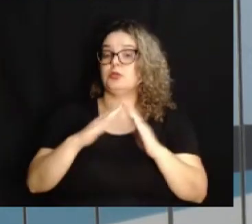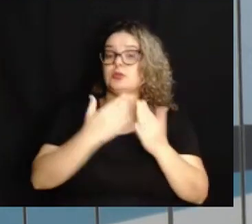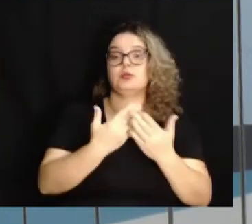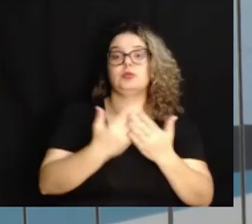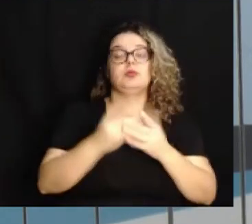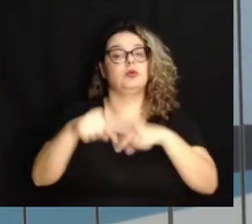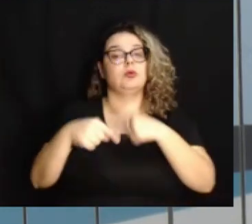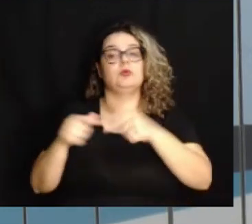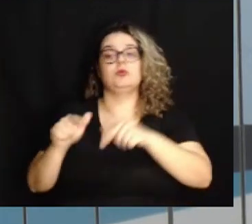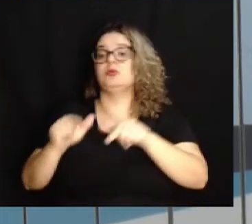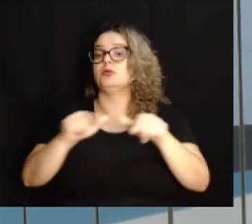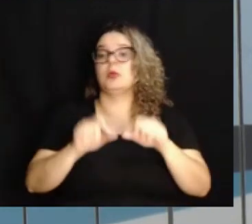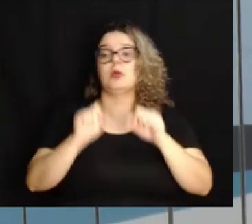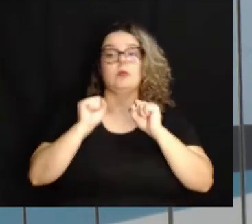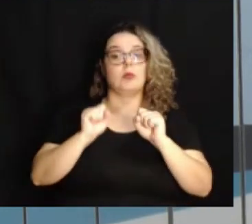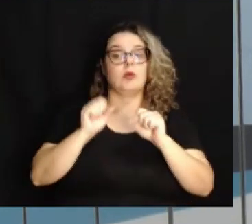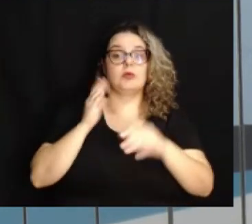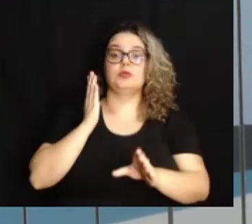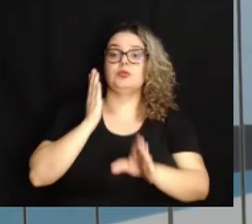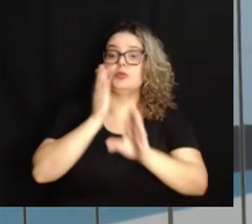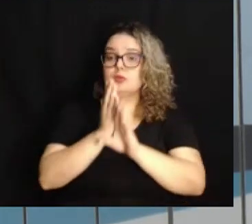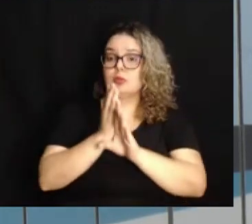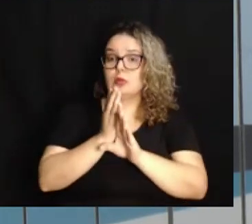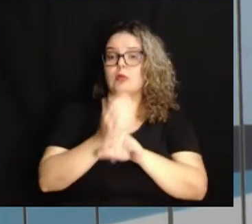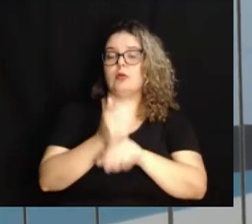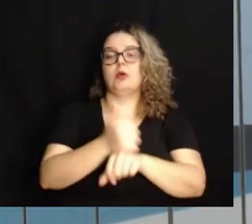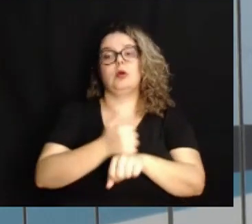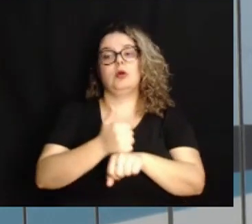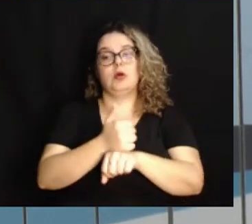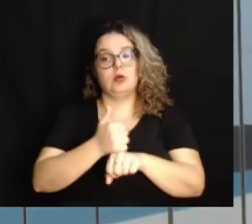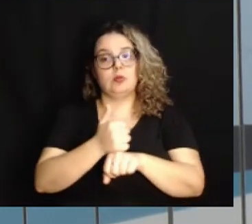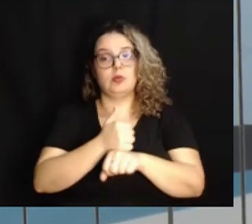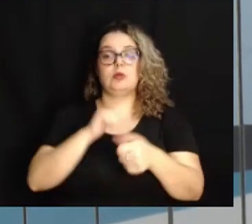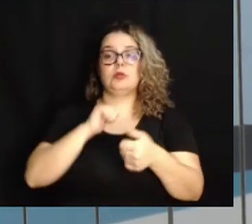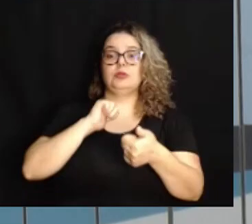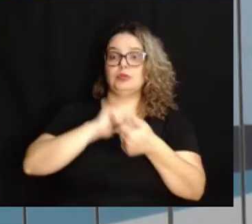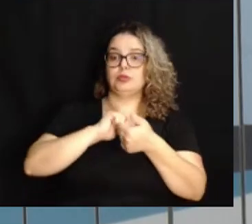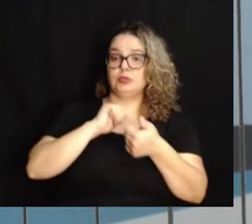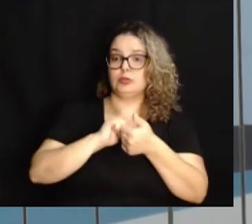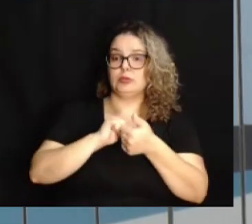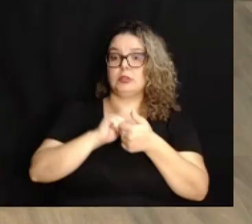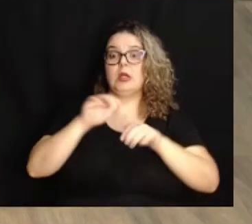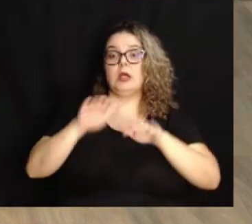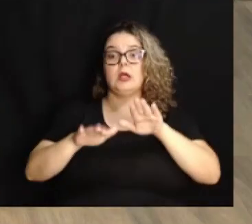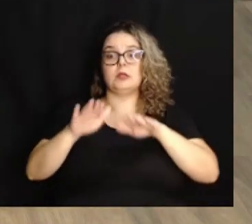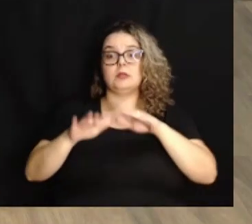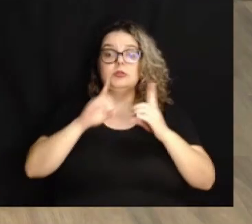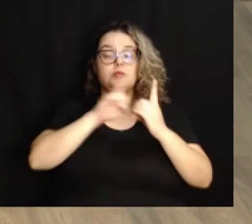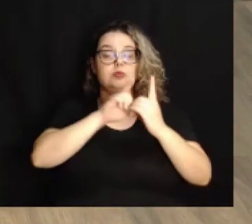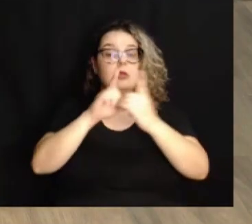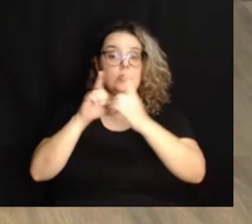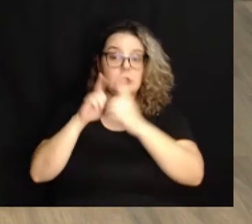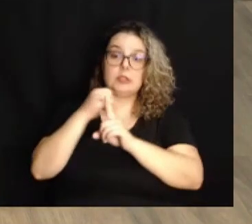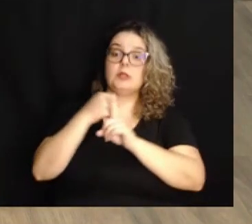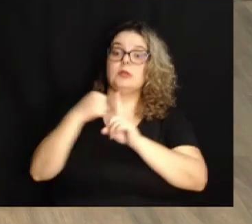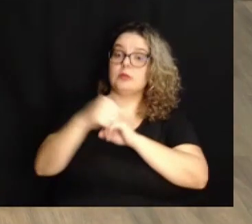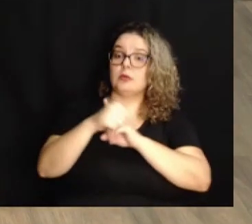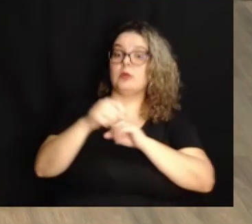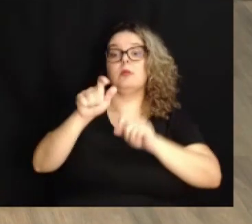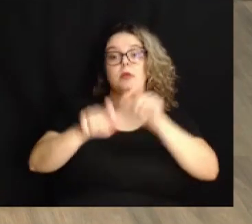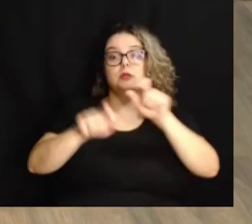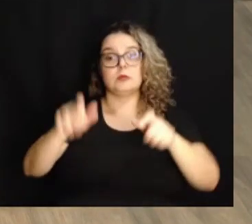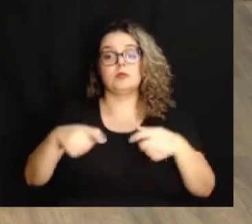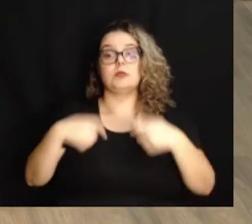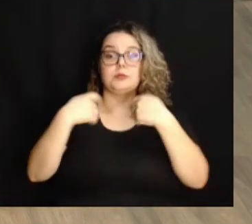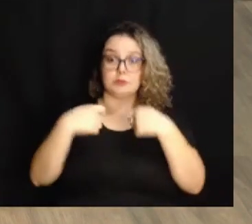possa encontrar um profissional de qualidade que possa fazer, às vezes, inclusive um atendimento social para aqueles que precisam. Então, essa questão